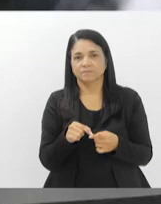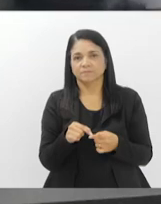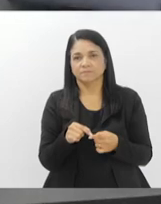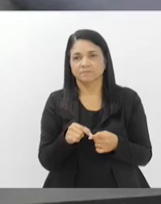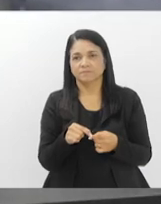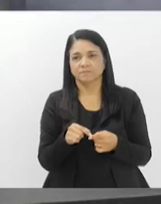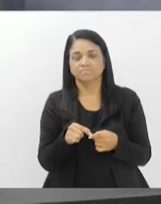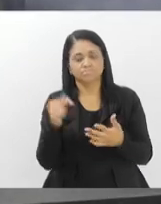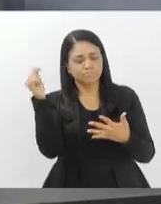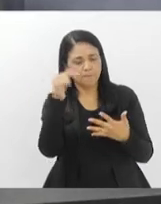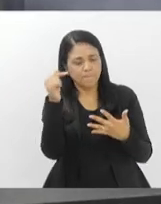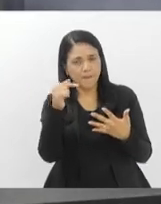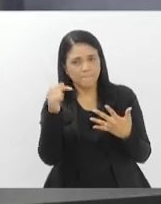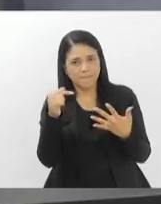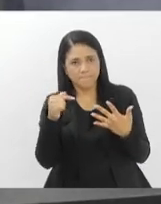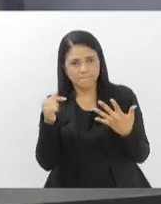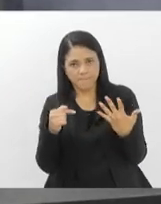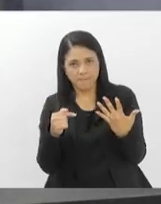essas questões todas.